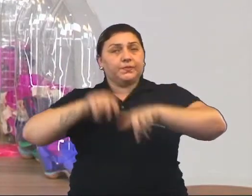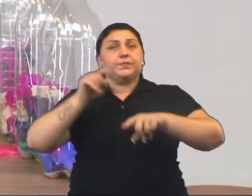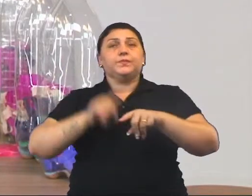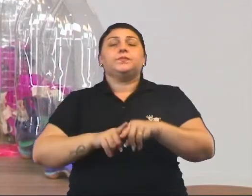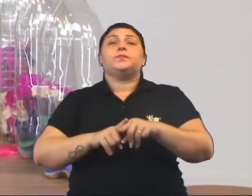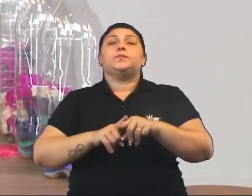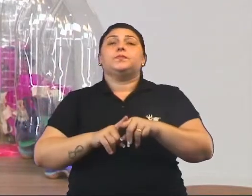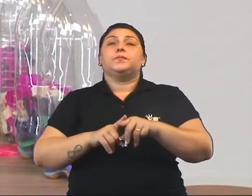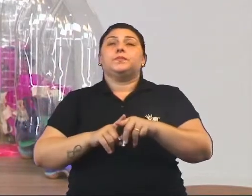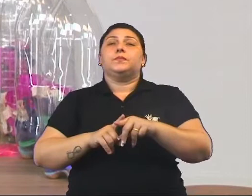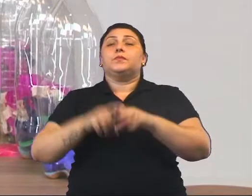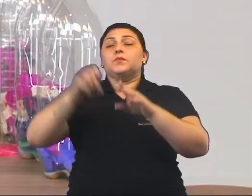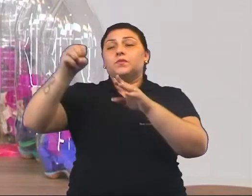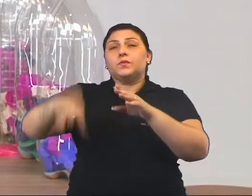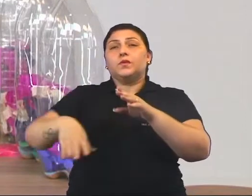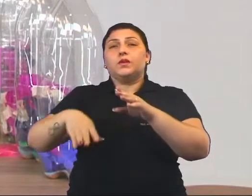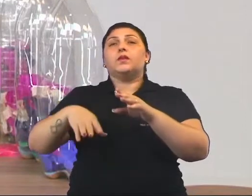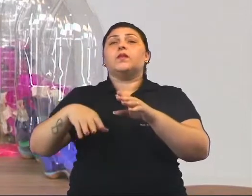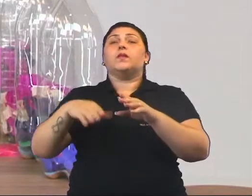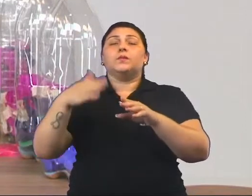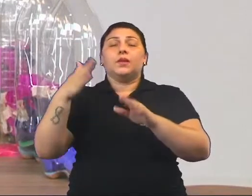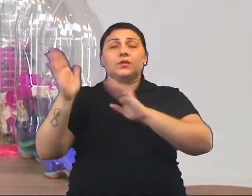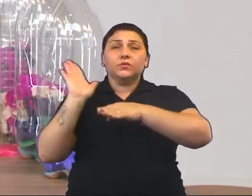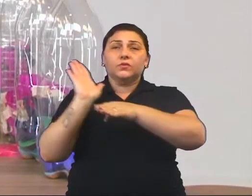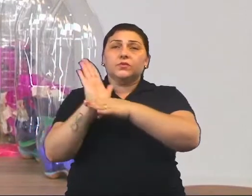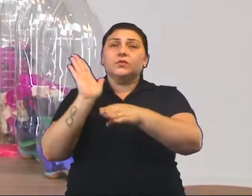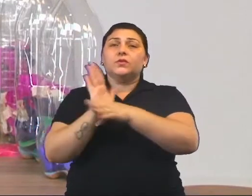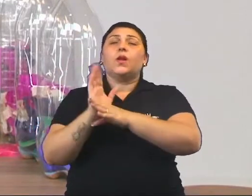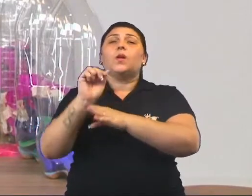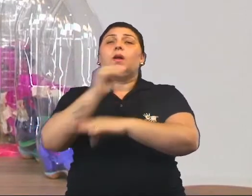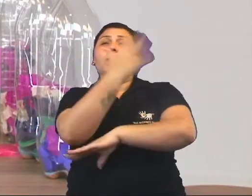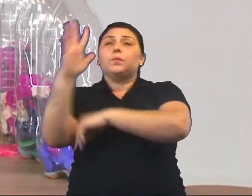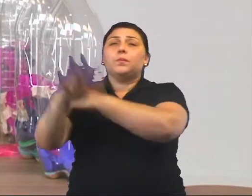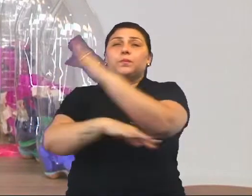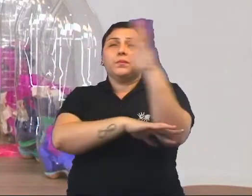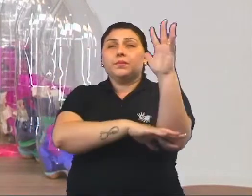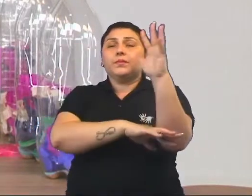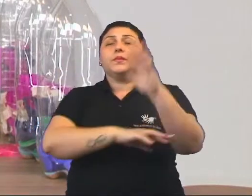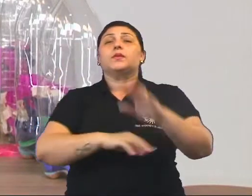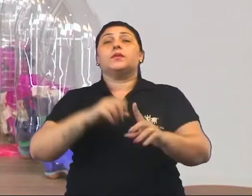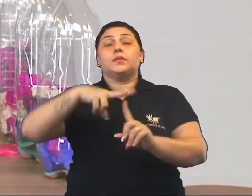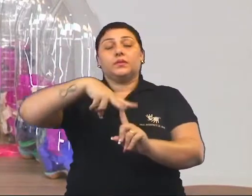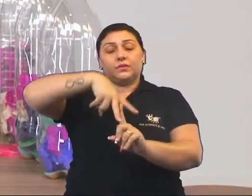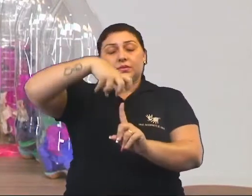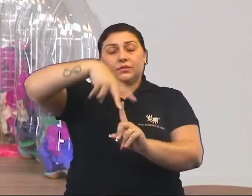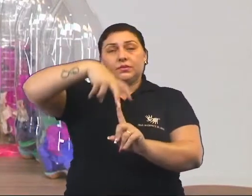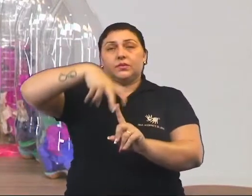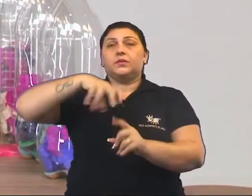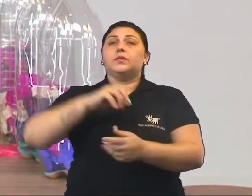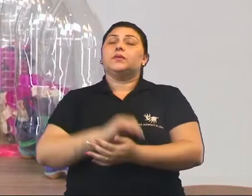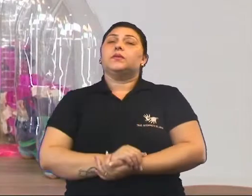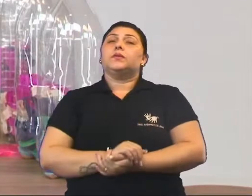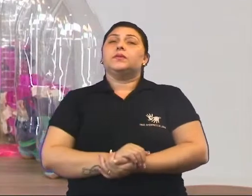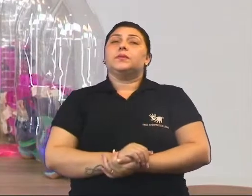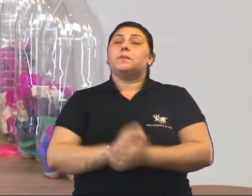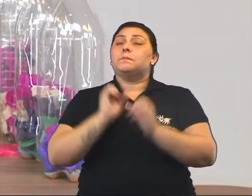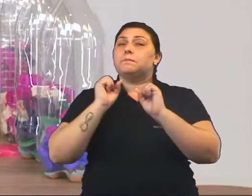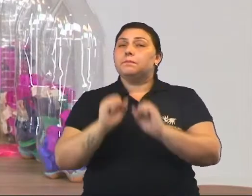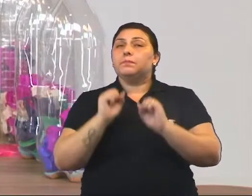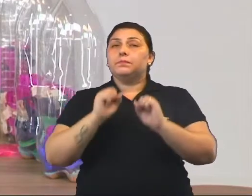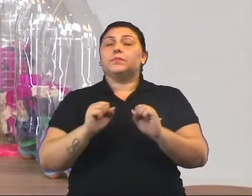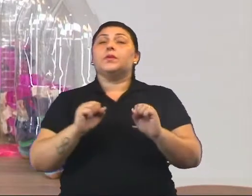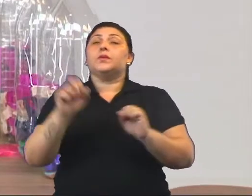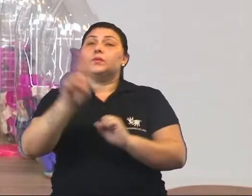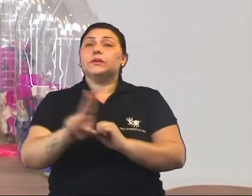seriam descartados no lixo, nós estamos contribuindo com o meio ambiente. Afinal, as garrafas, essas garrafas podem